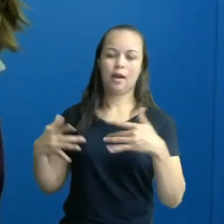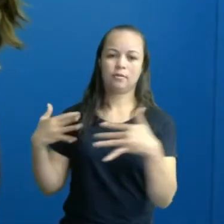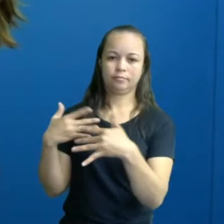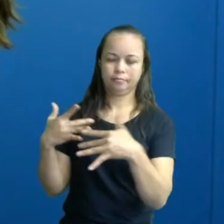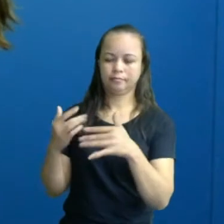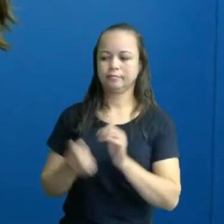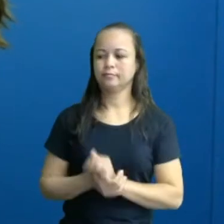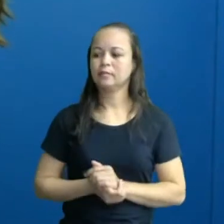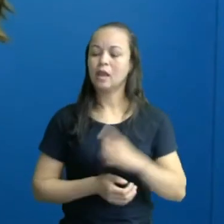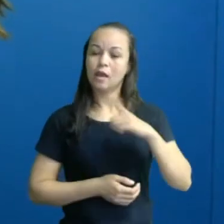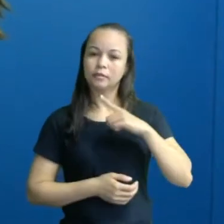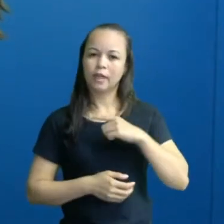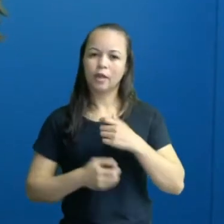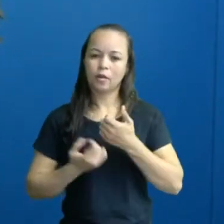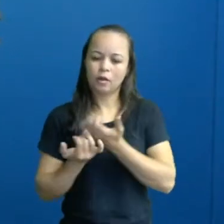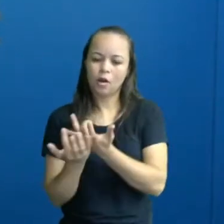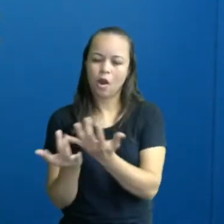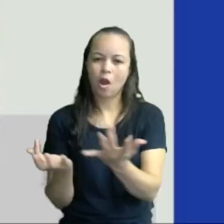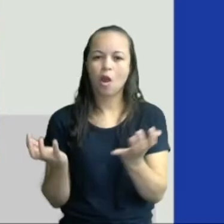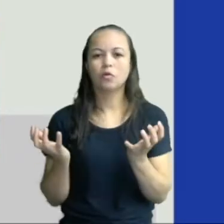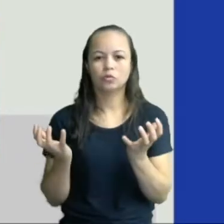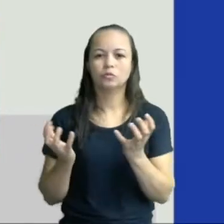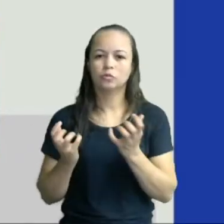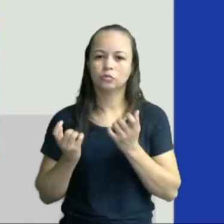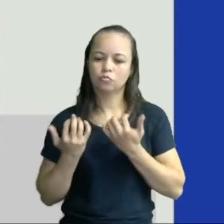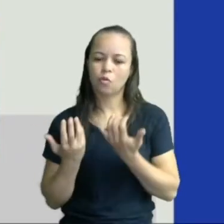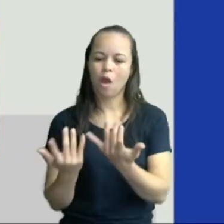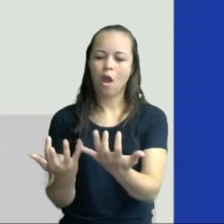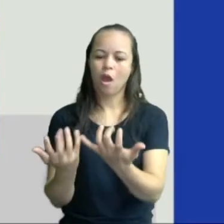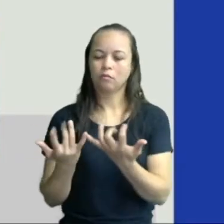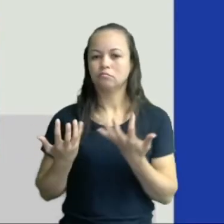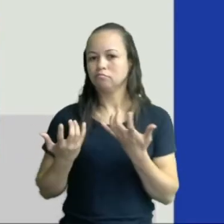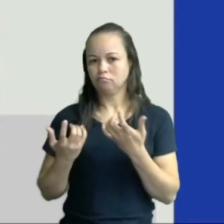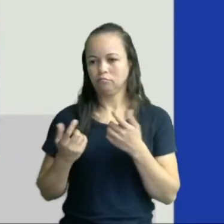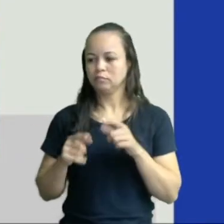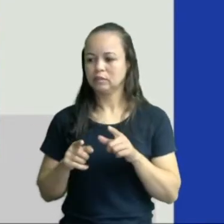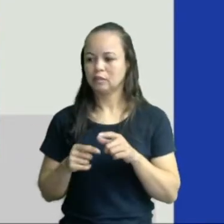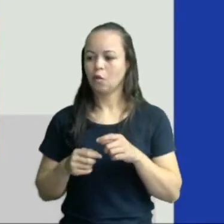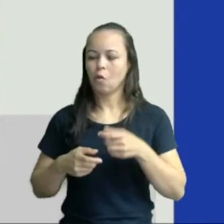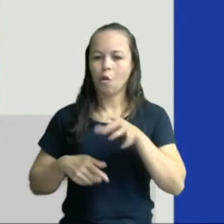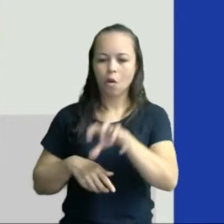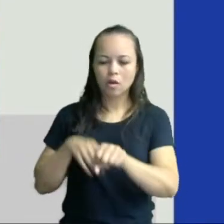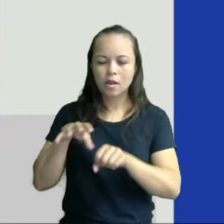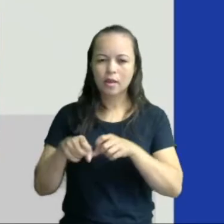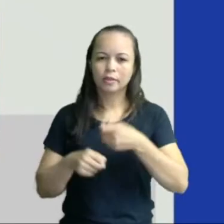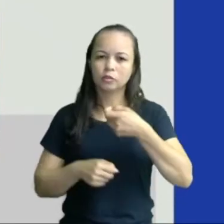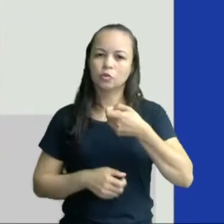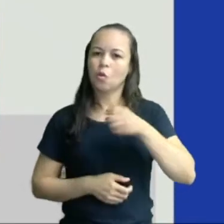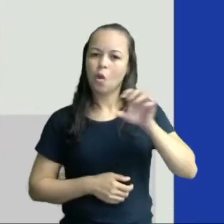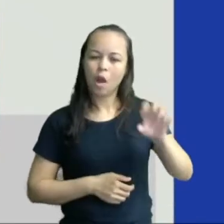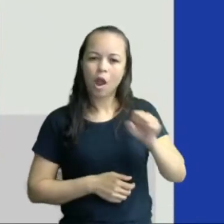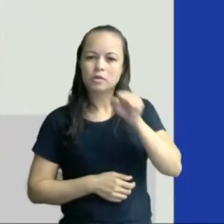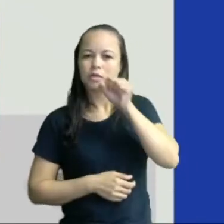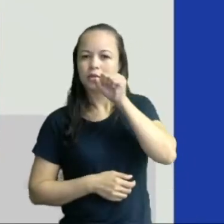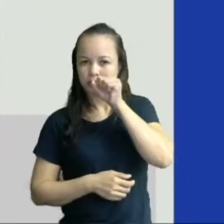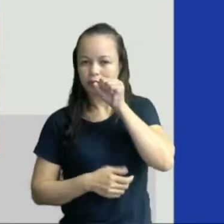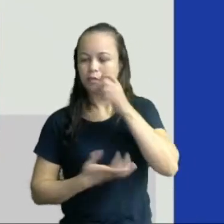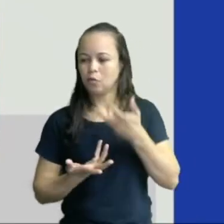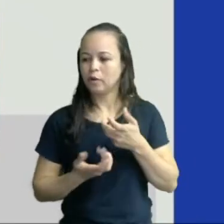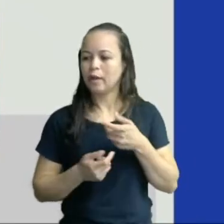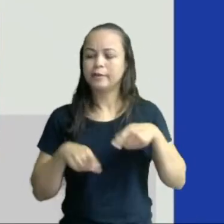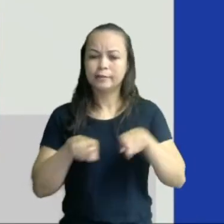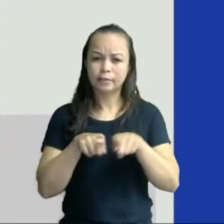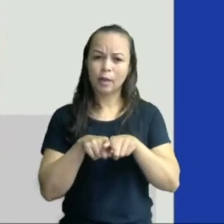o agricultor com hortaliças, olha aí a menina colhendo cenouras, e tem também o trabalho com o gado, a pecuária,